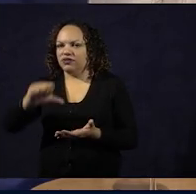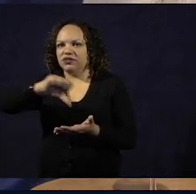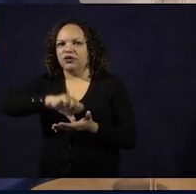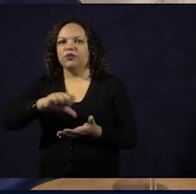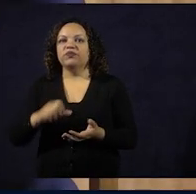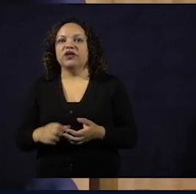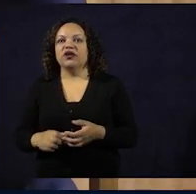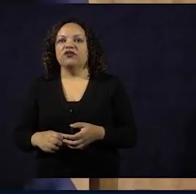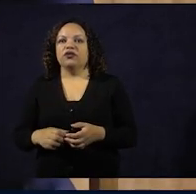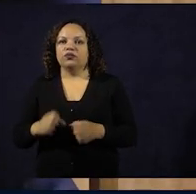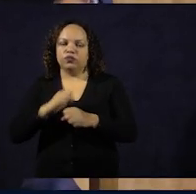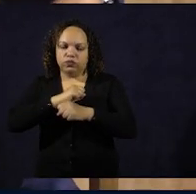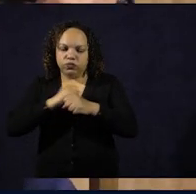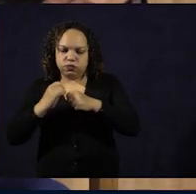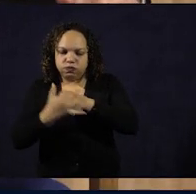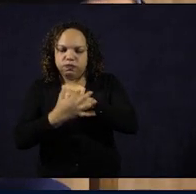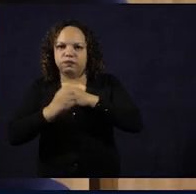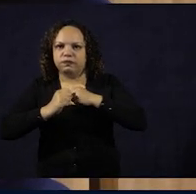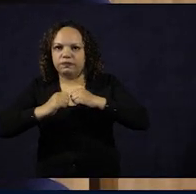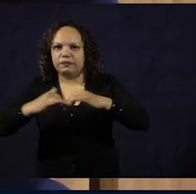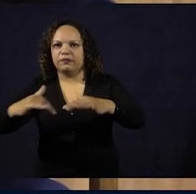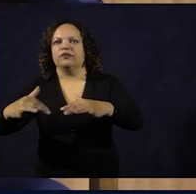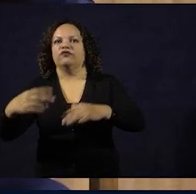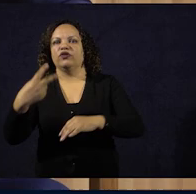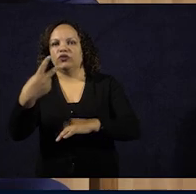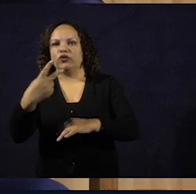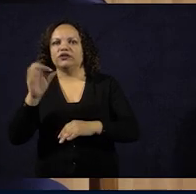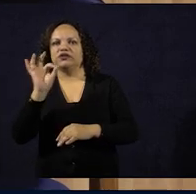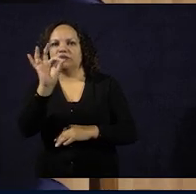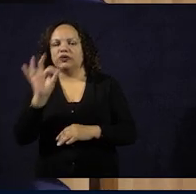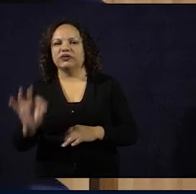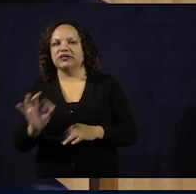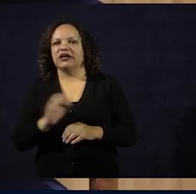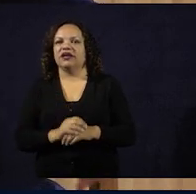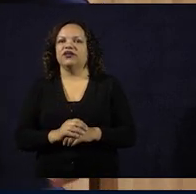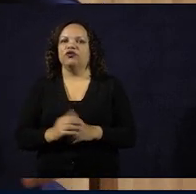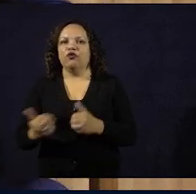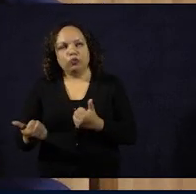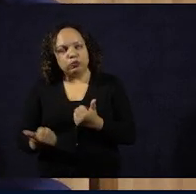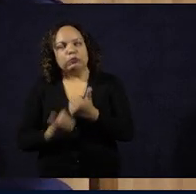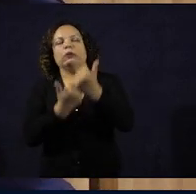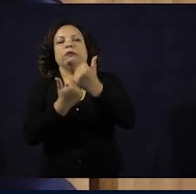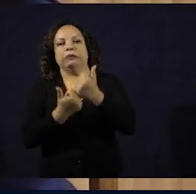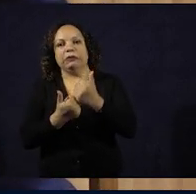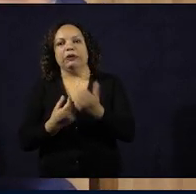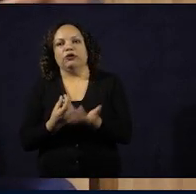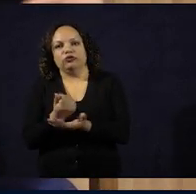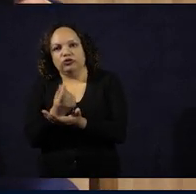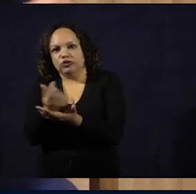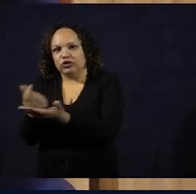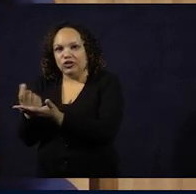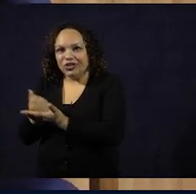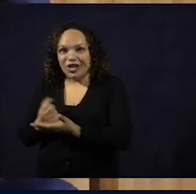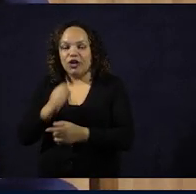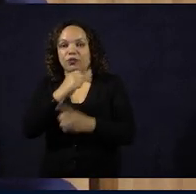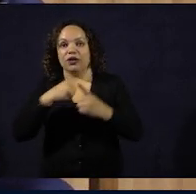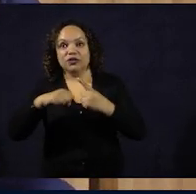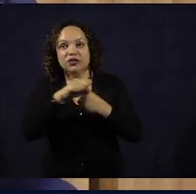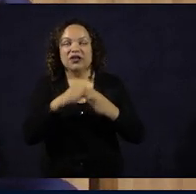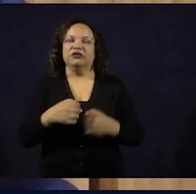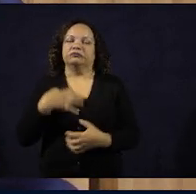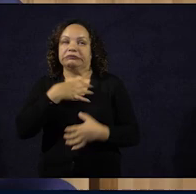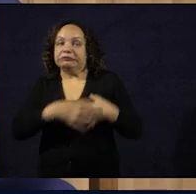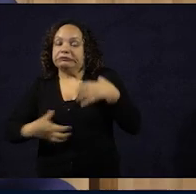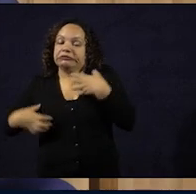fomos na pandemia até 2% obviamente que foi uma um excesso de apoio monetário para a sociedade naquele momento de